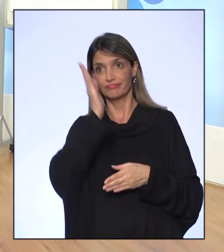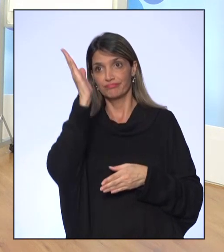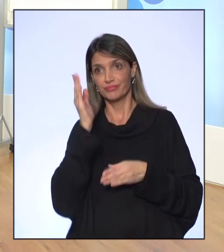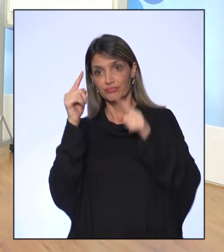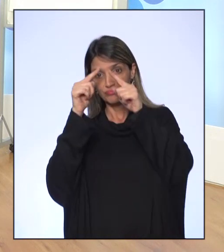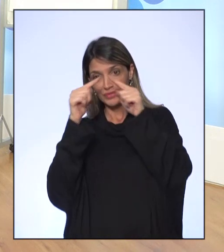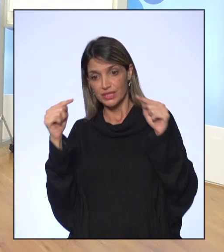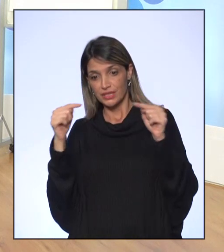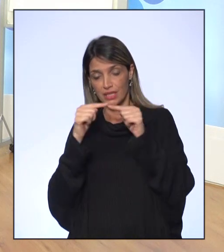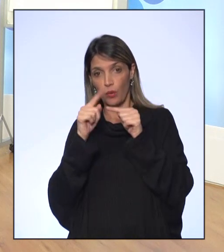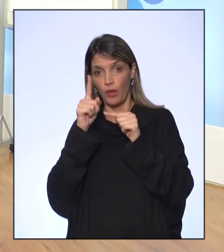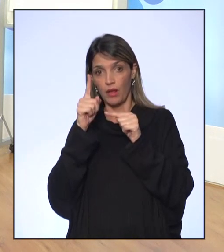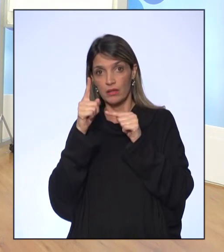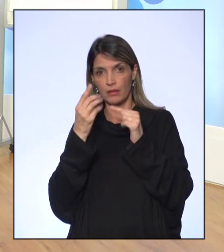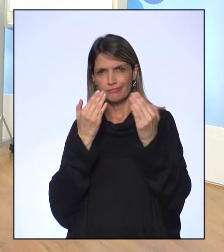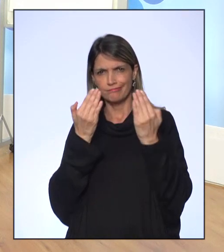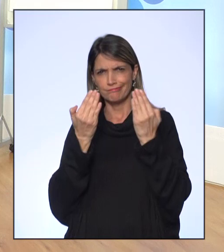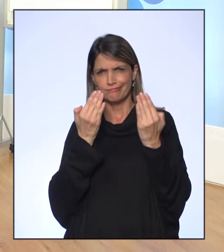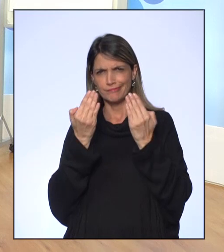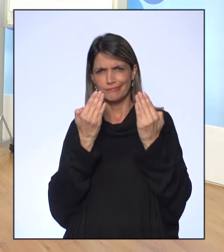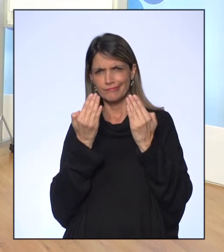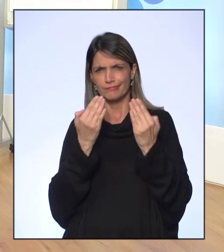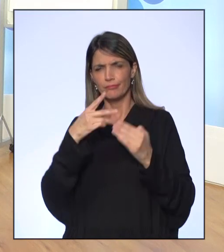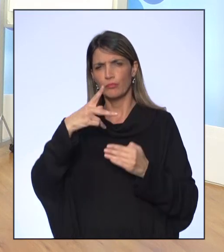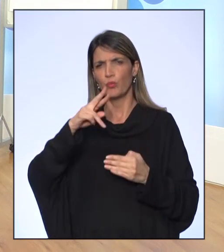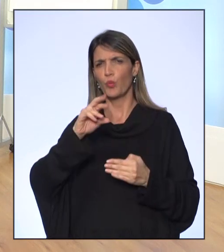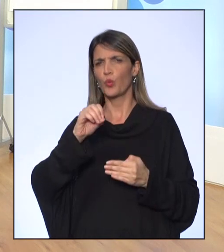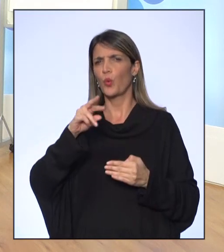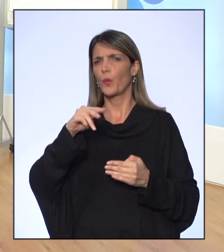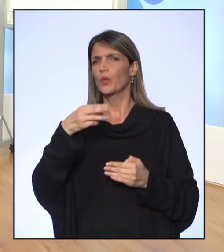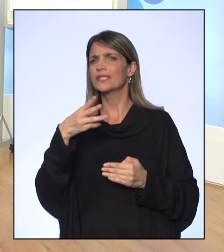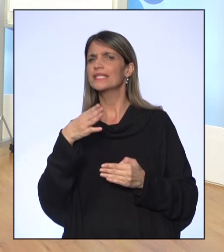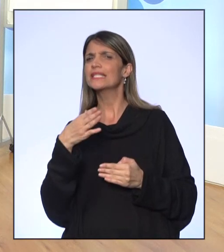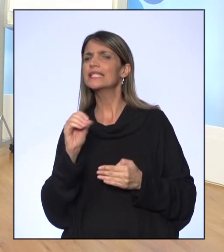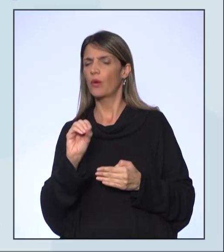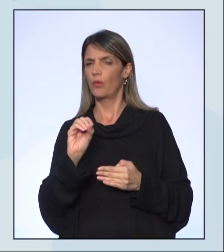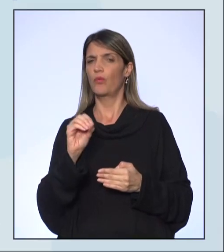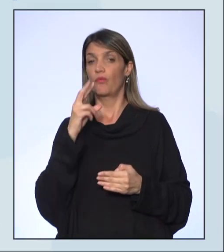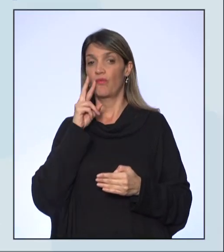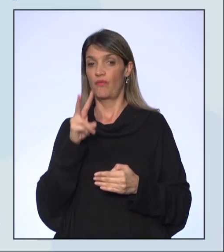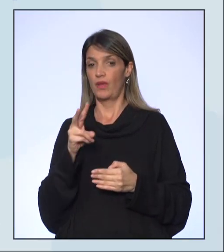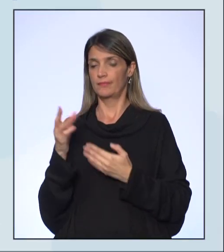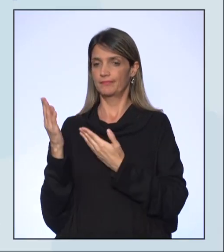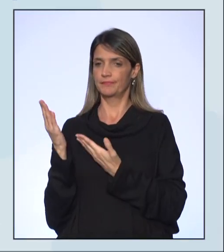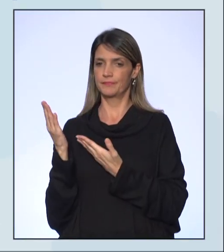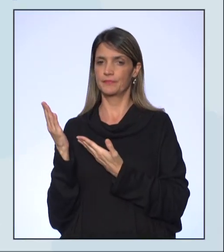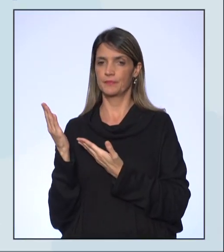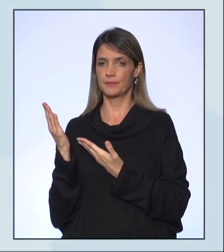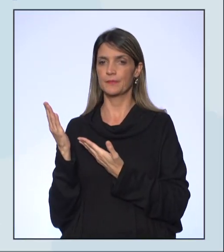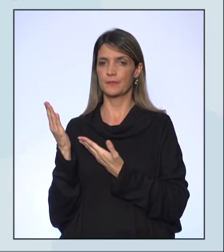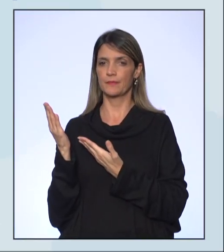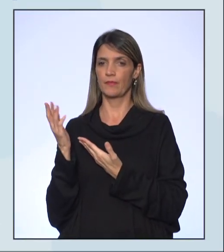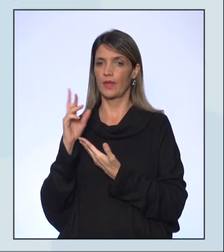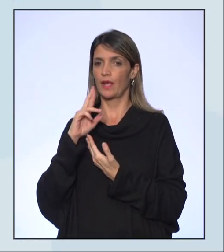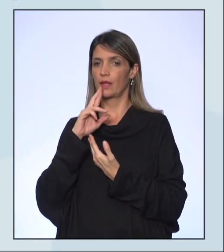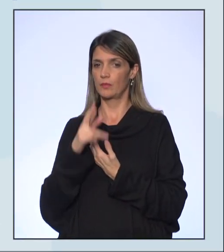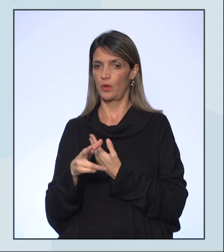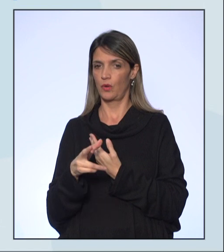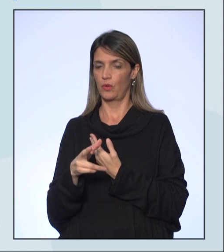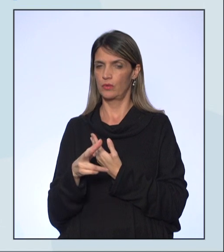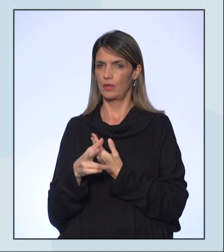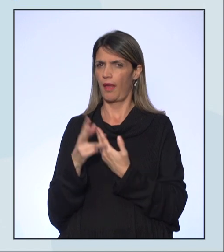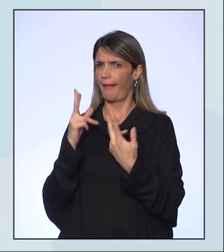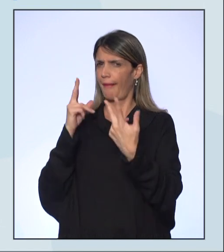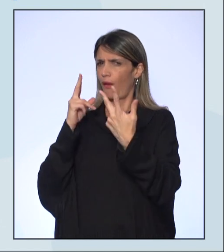nessa proporção, nós vamos enxergar o mesmo formato. Então, na tela de vocês está a resolução. Olhando a mesma